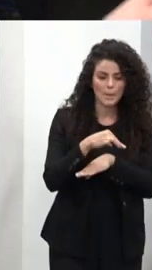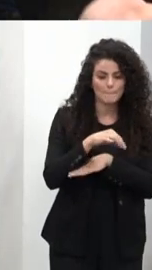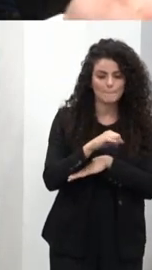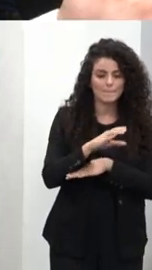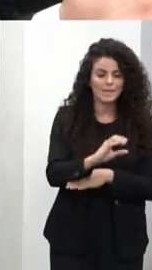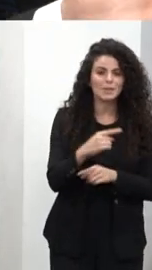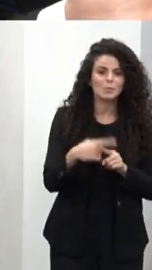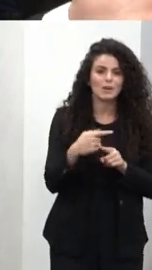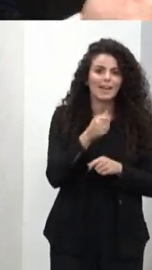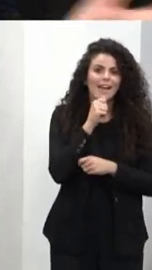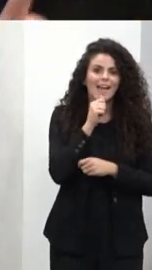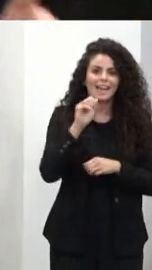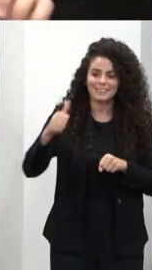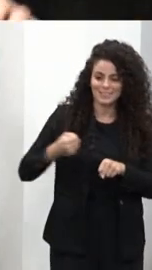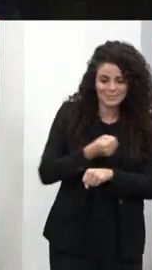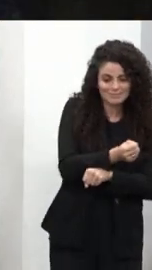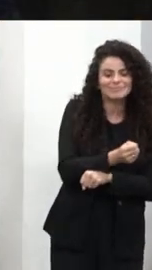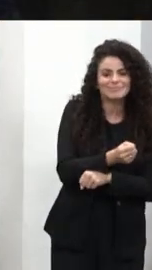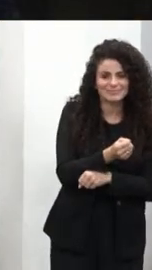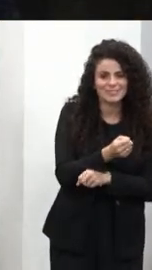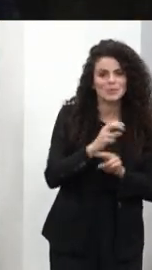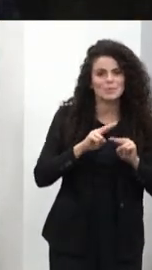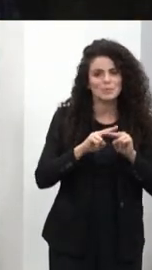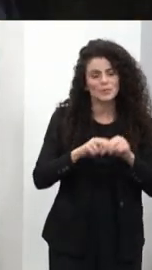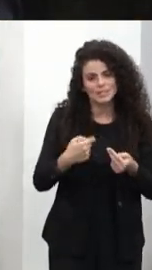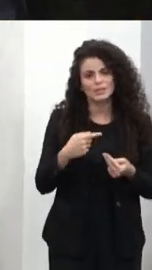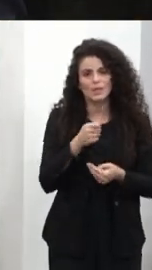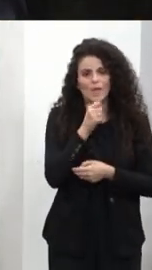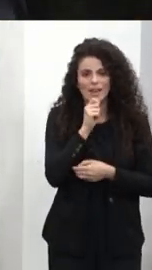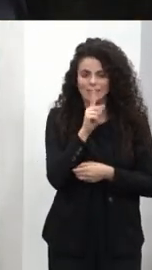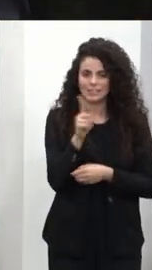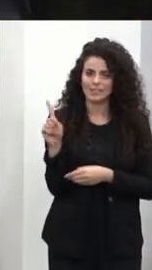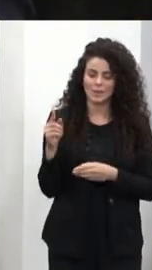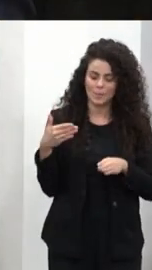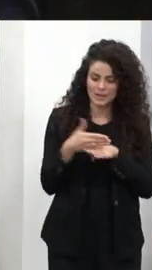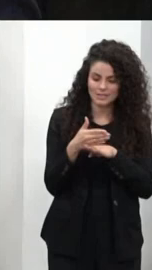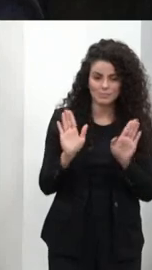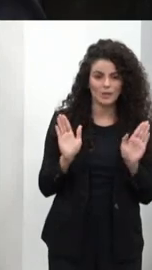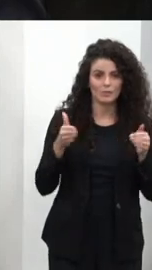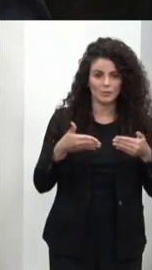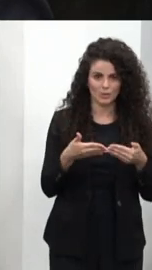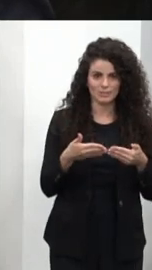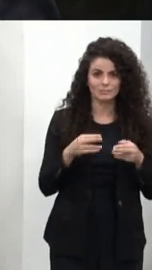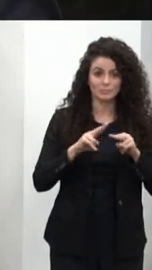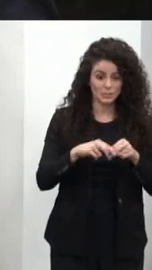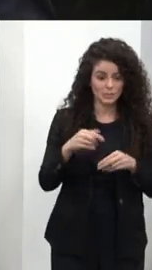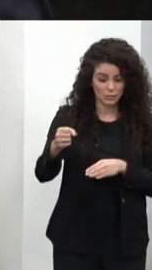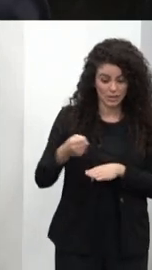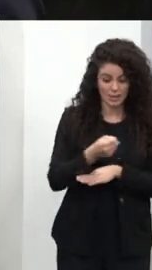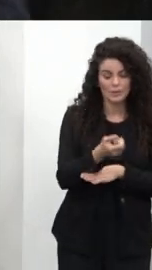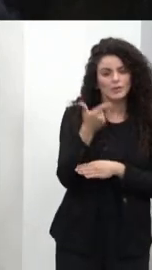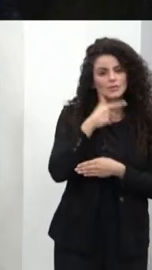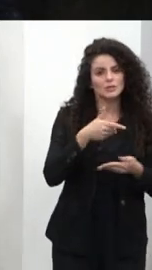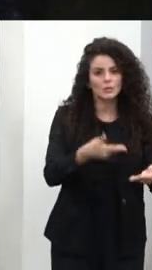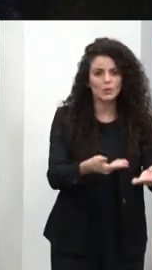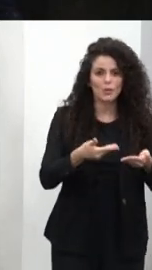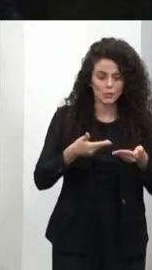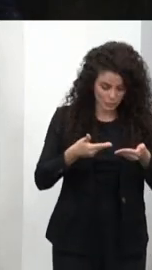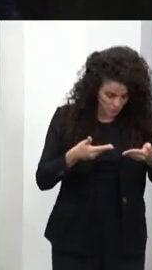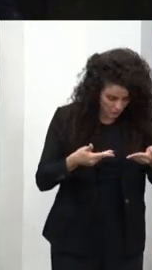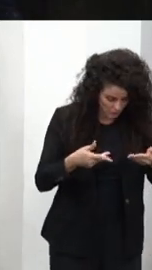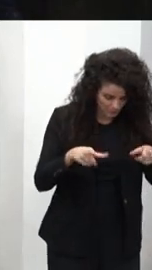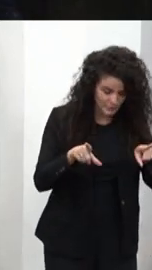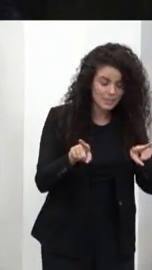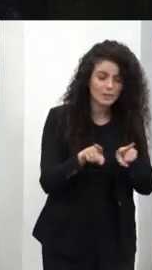estava empossado e não estava ainda no fórum dos dirigentes iguais e por lá que foi feito o convite posteriormente eu integrei esse fórum